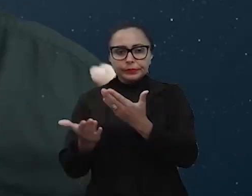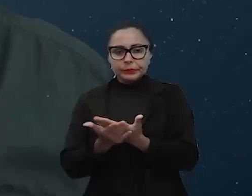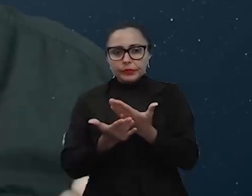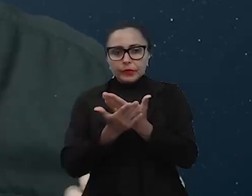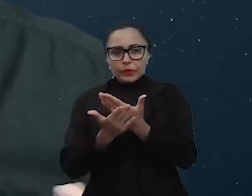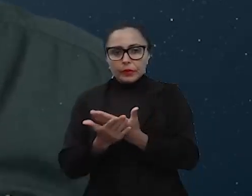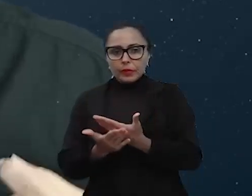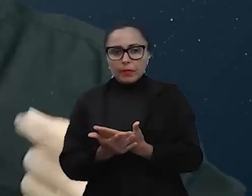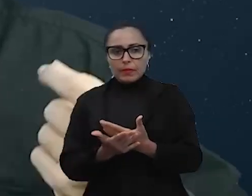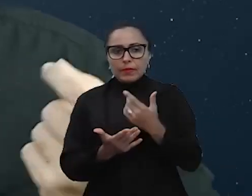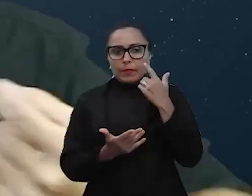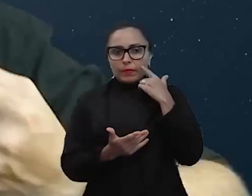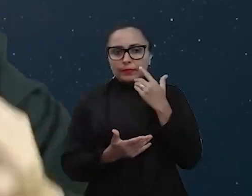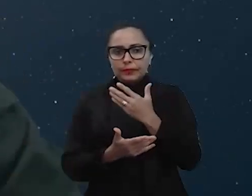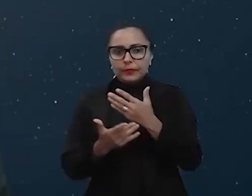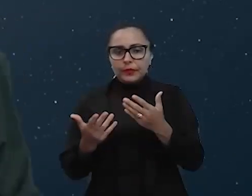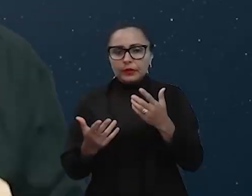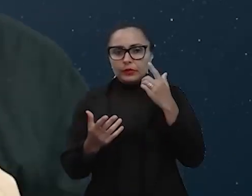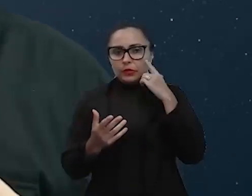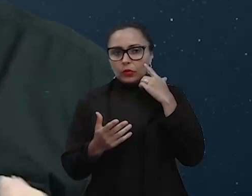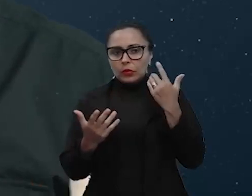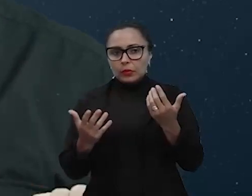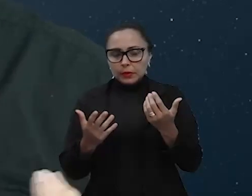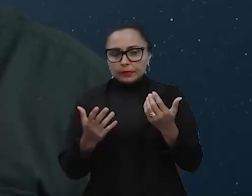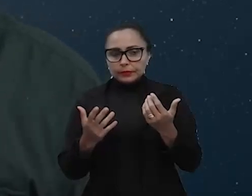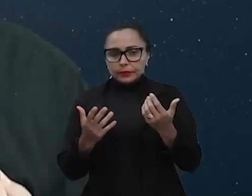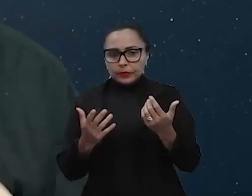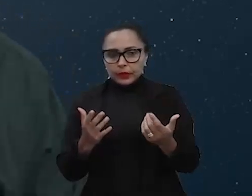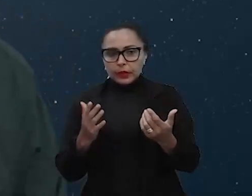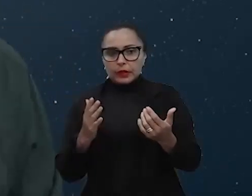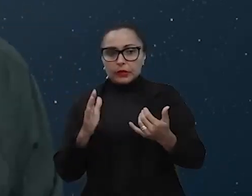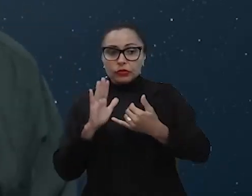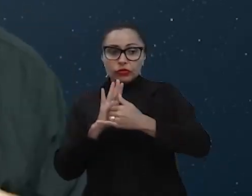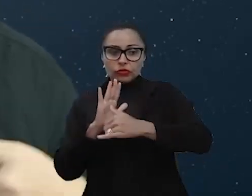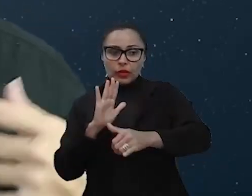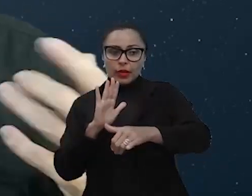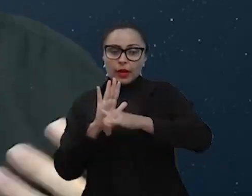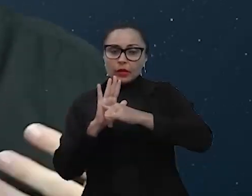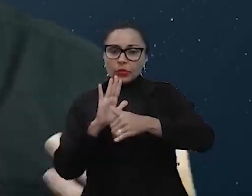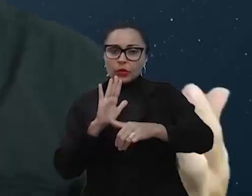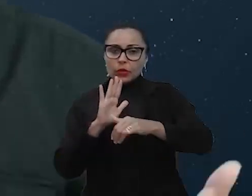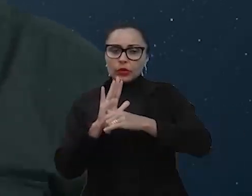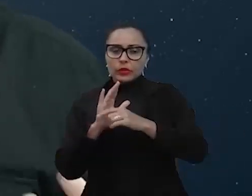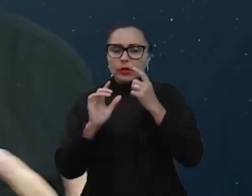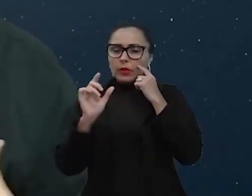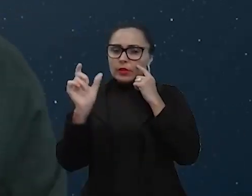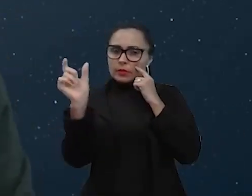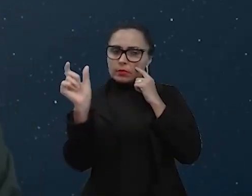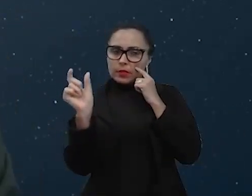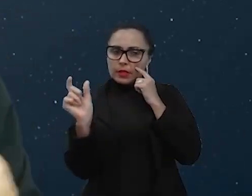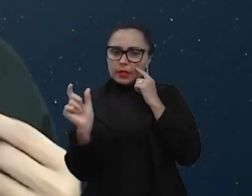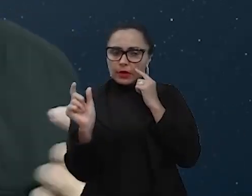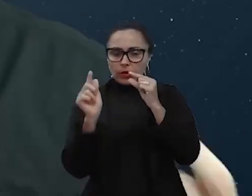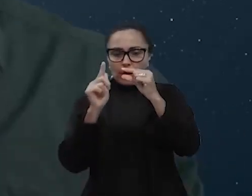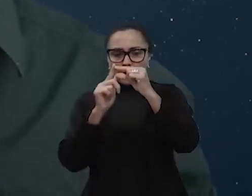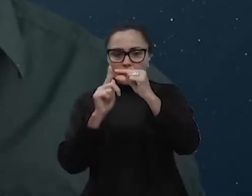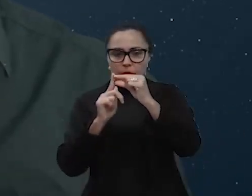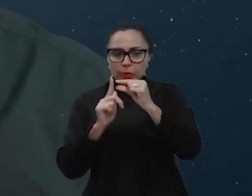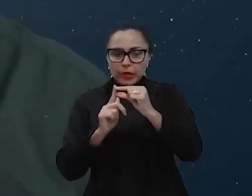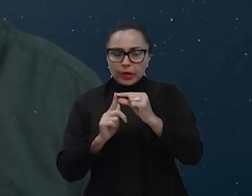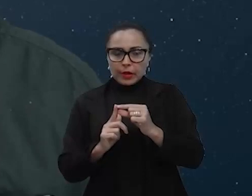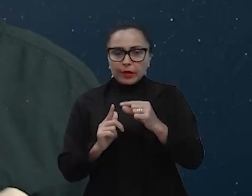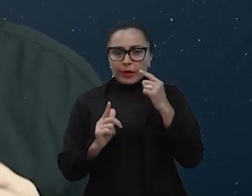sobre os geradores, que são aquelas pilhas que vão alimentar o circuito. Quando a gente fala de gerador, nós estamos falando do